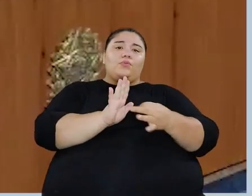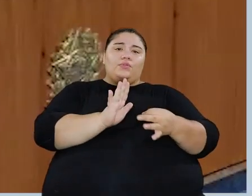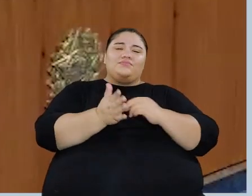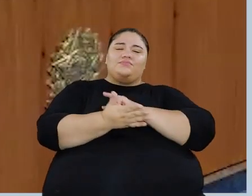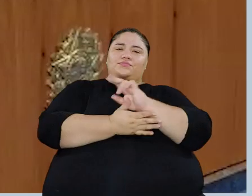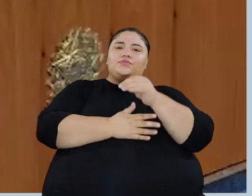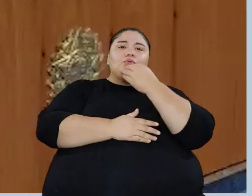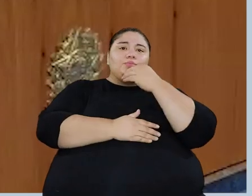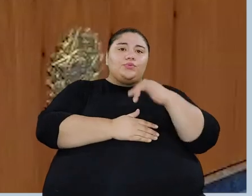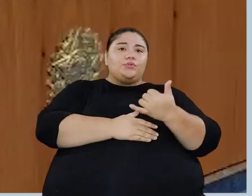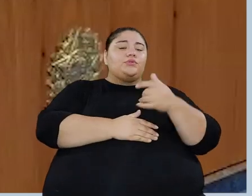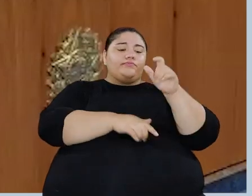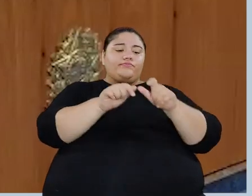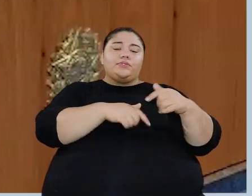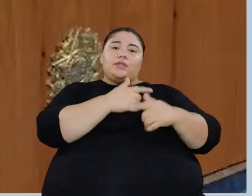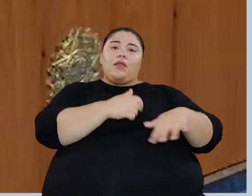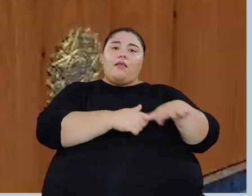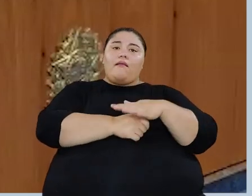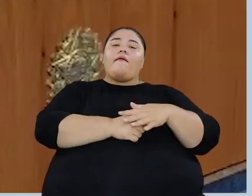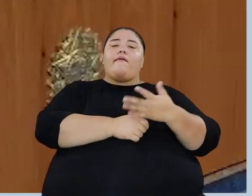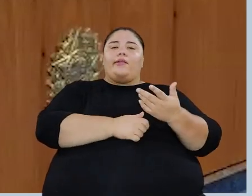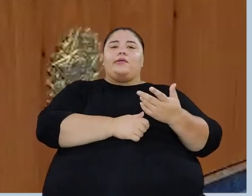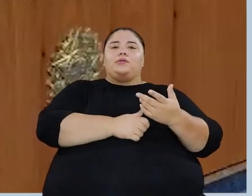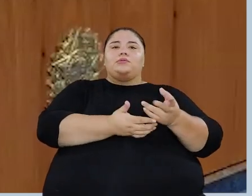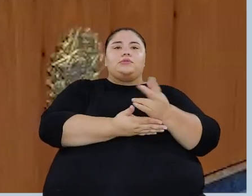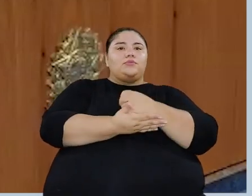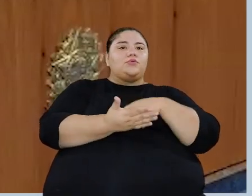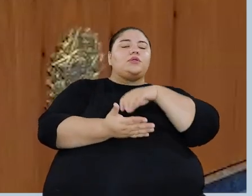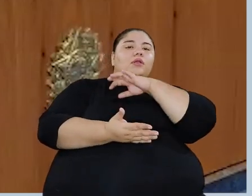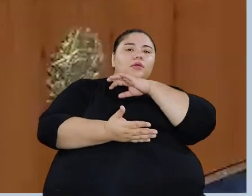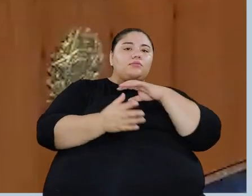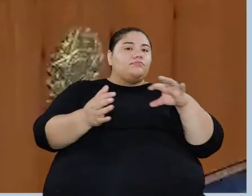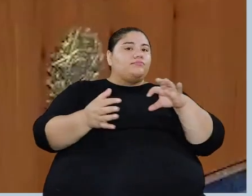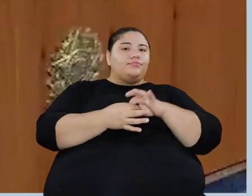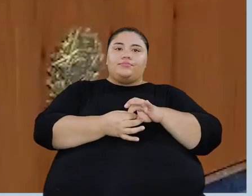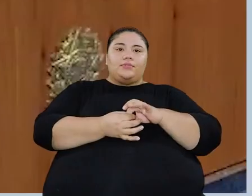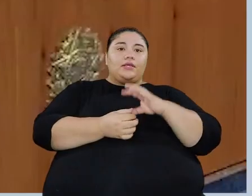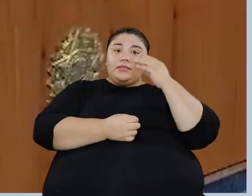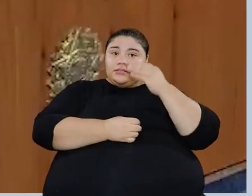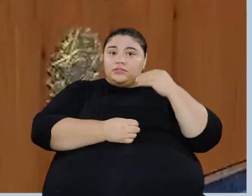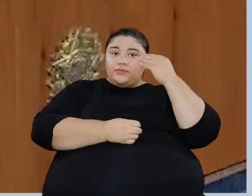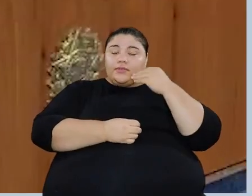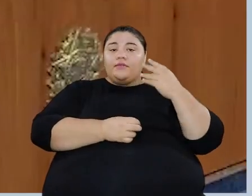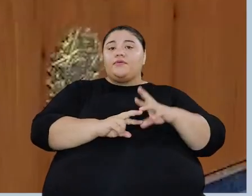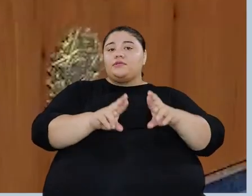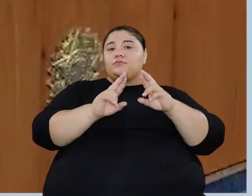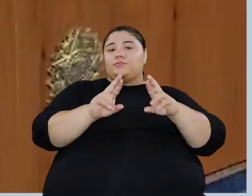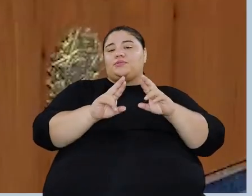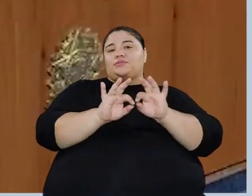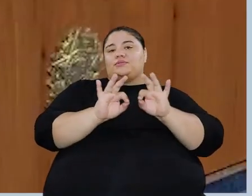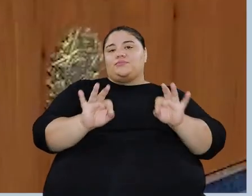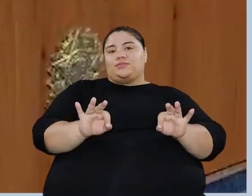de muitos colegas tributaristas, ele não parece coincidir com a experiência, a expectativa